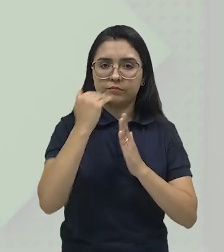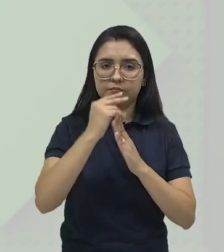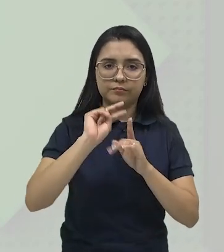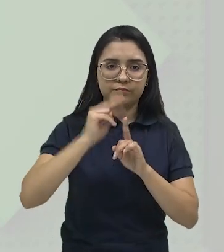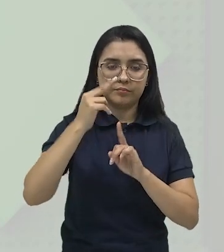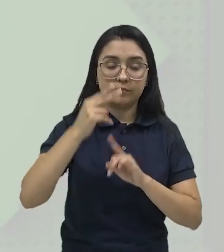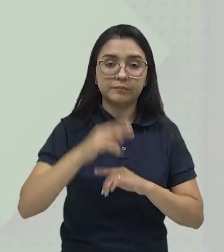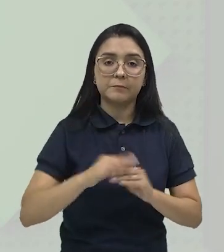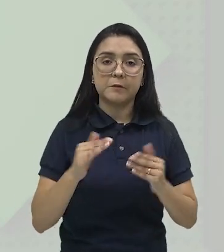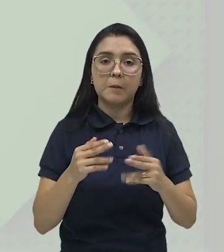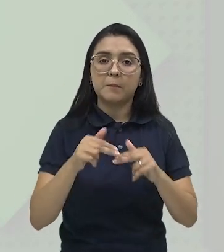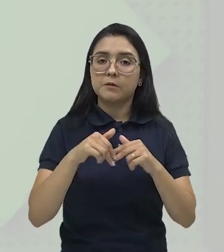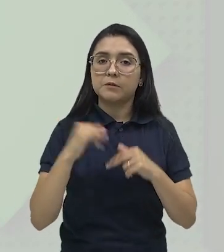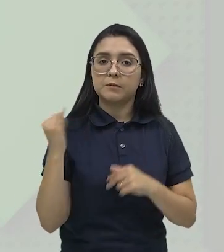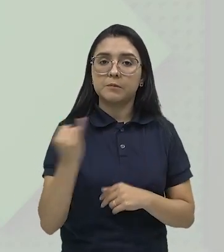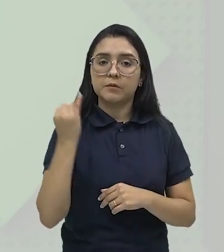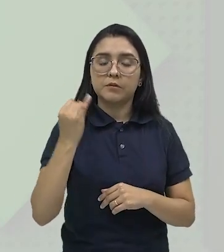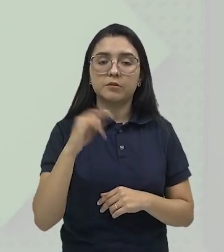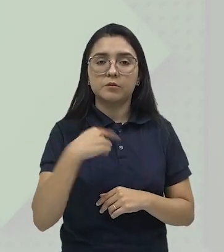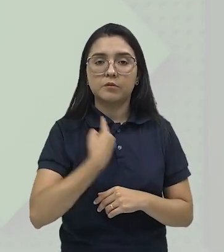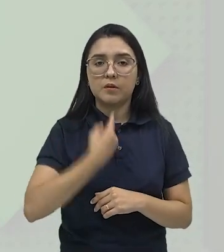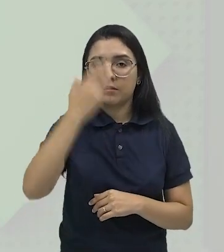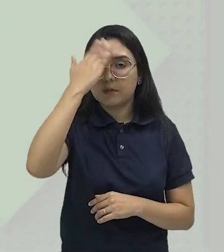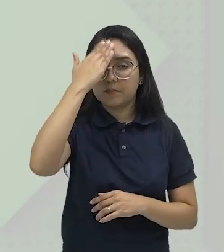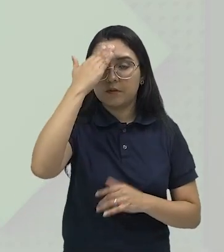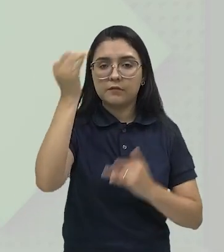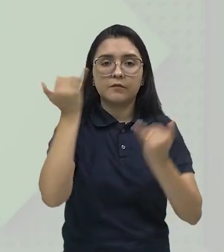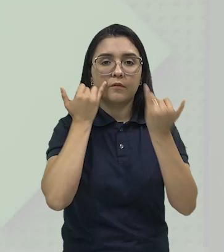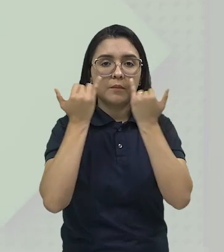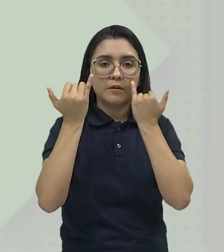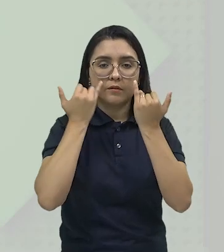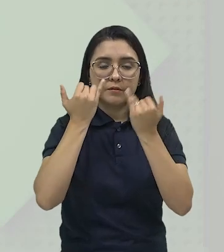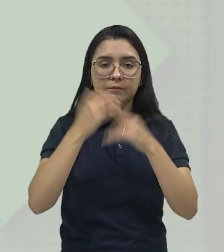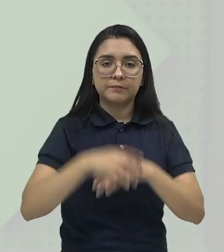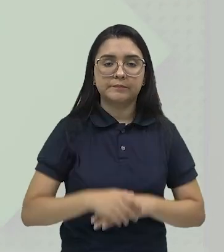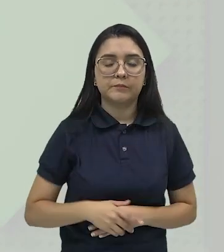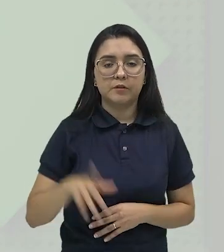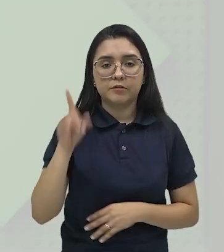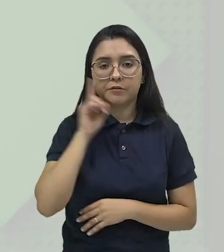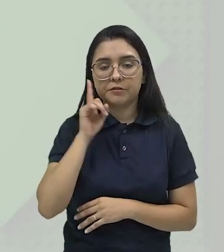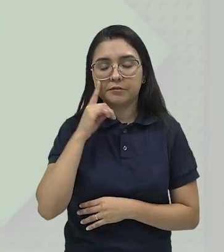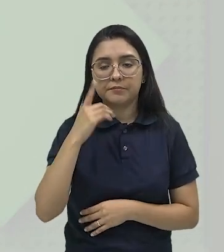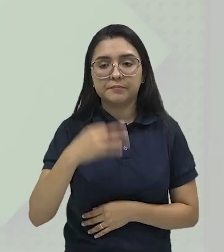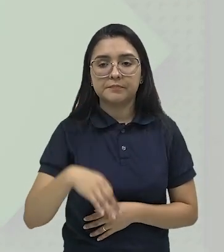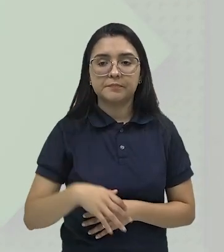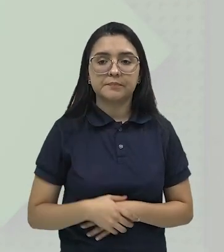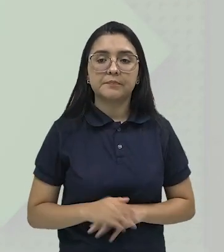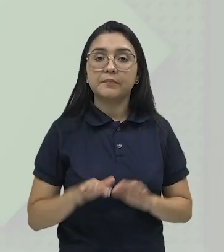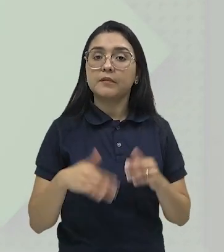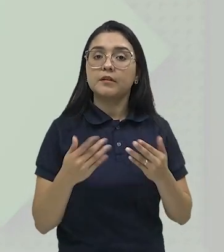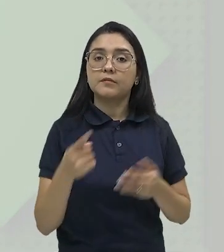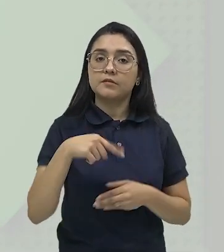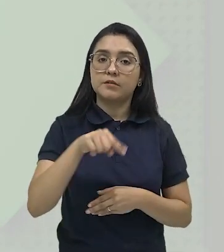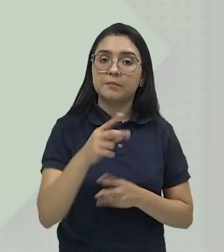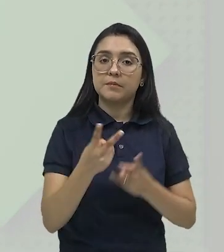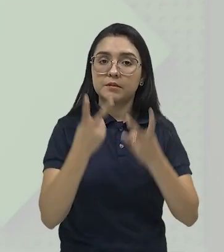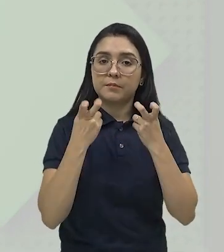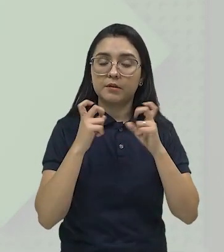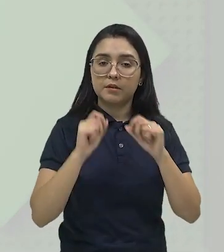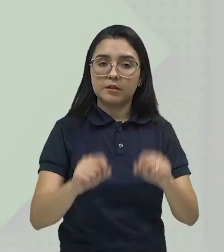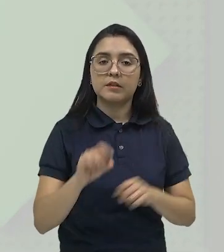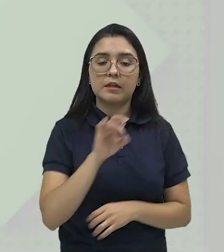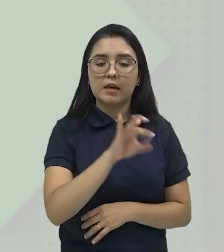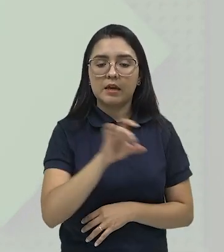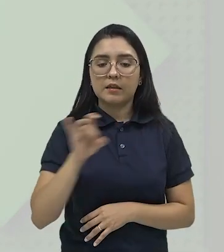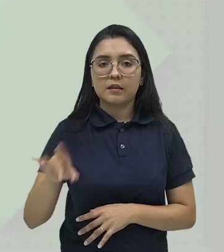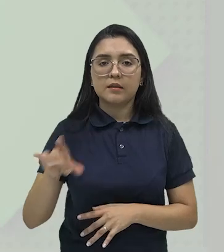por isso que é importante a gente aprender, né, essas informações até para o nosso dia a dia, tá certo? Então, você observou aí que cada